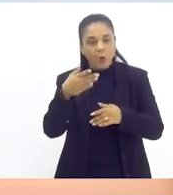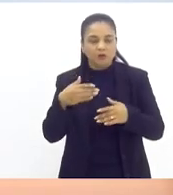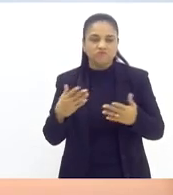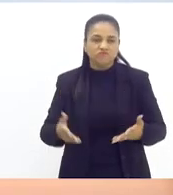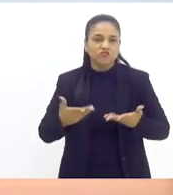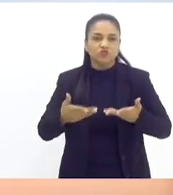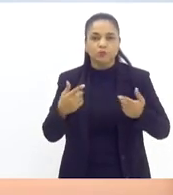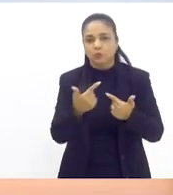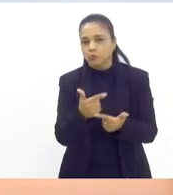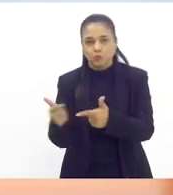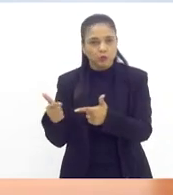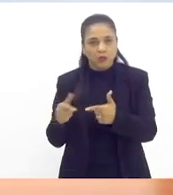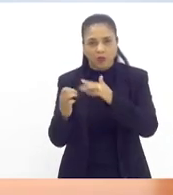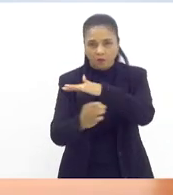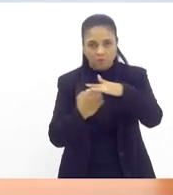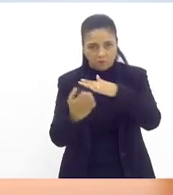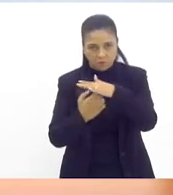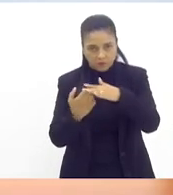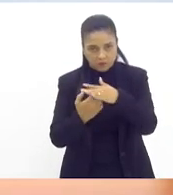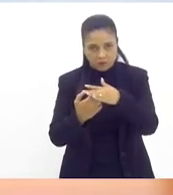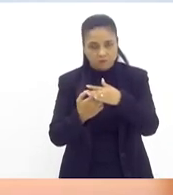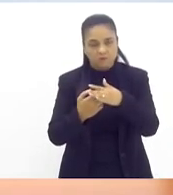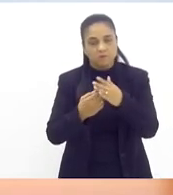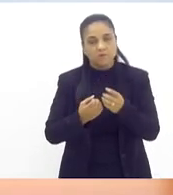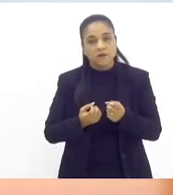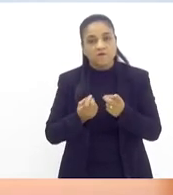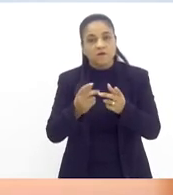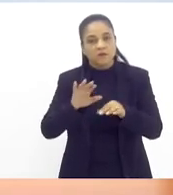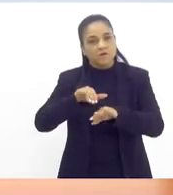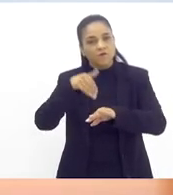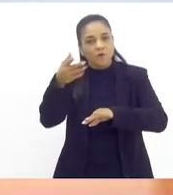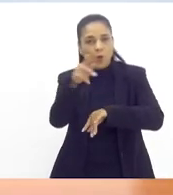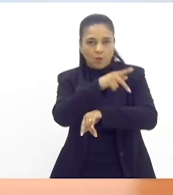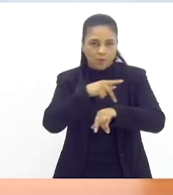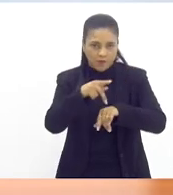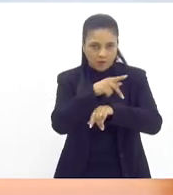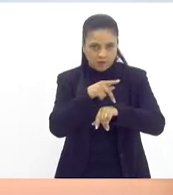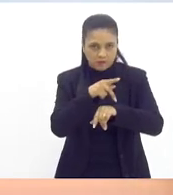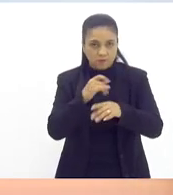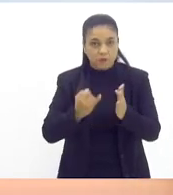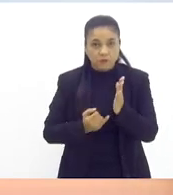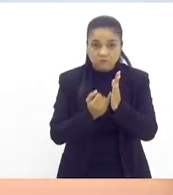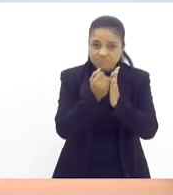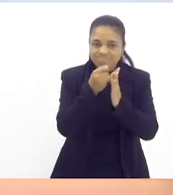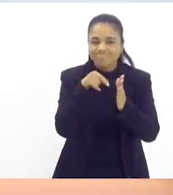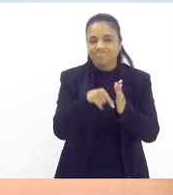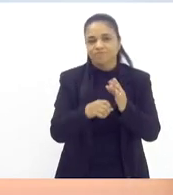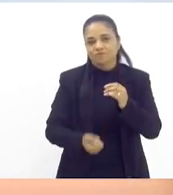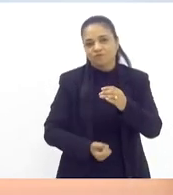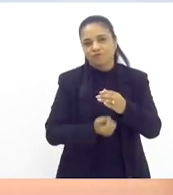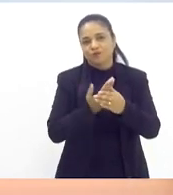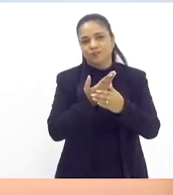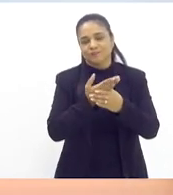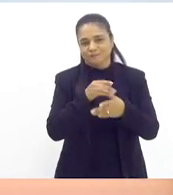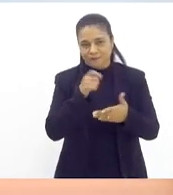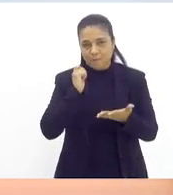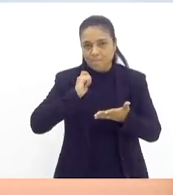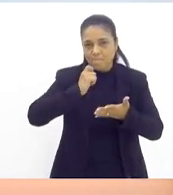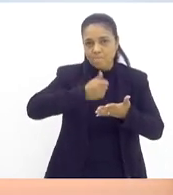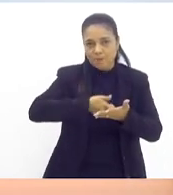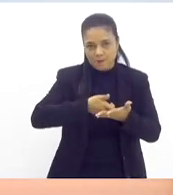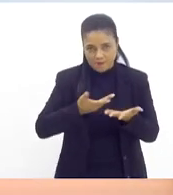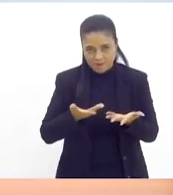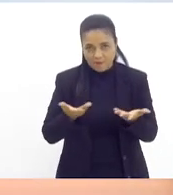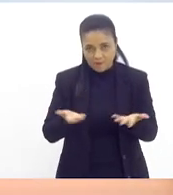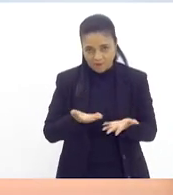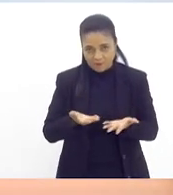ter empresas exportadoras no nosso país. Consequência da tributação na origem que nós temos hoje.